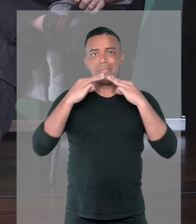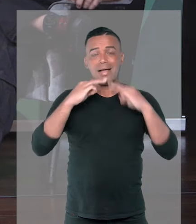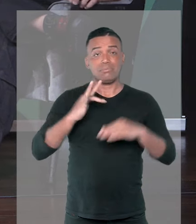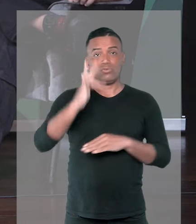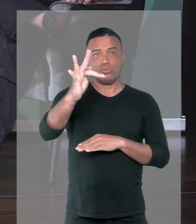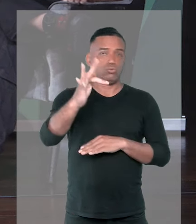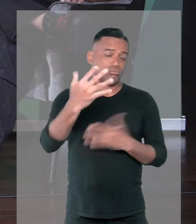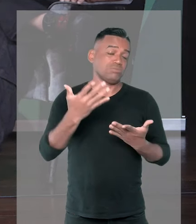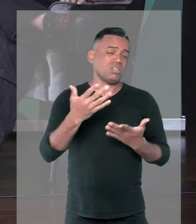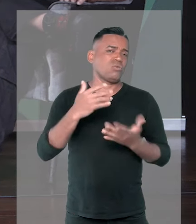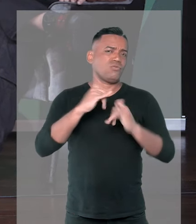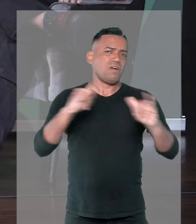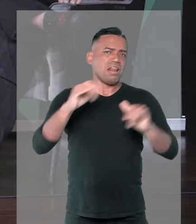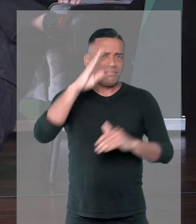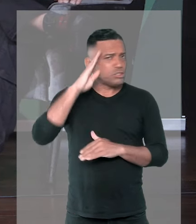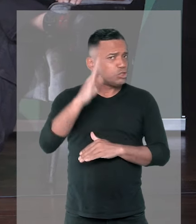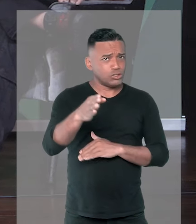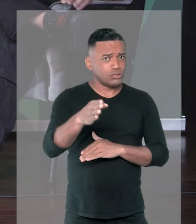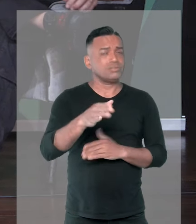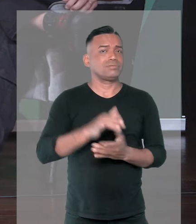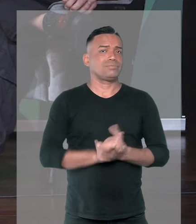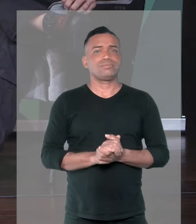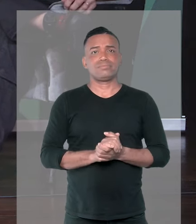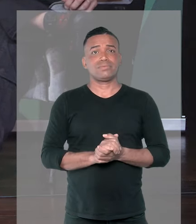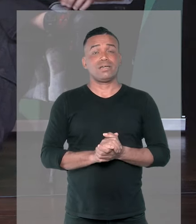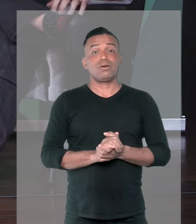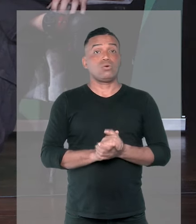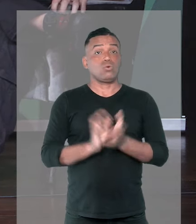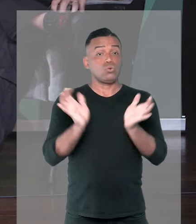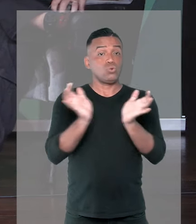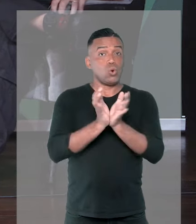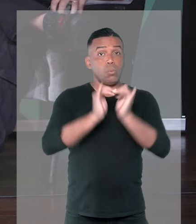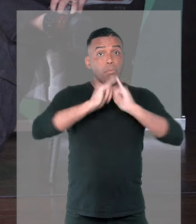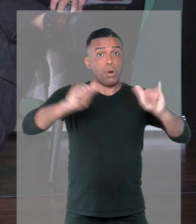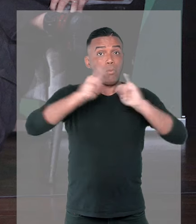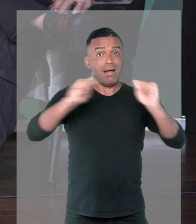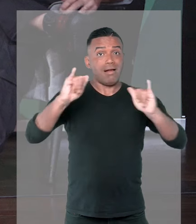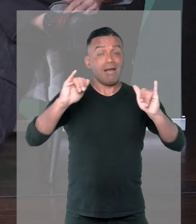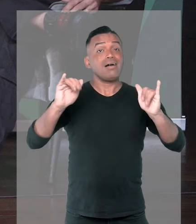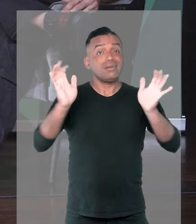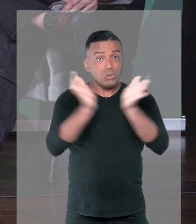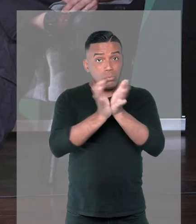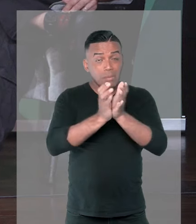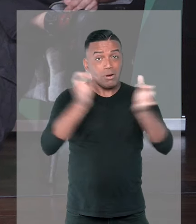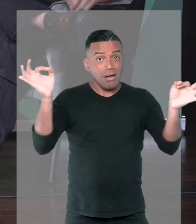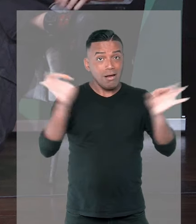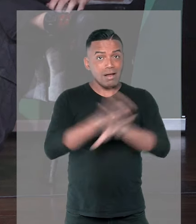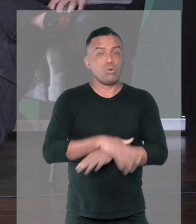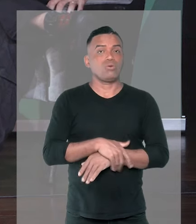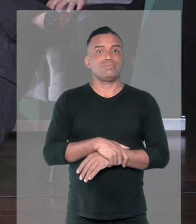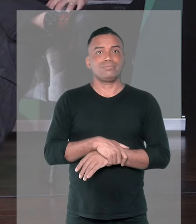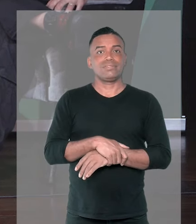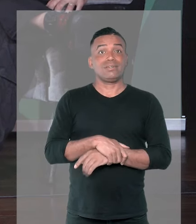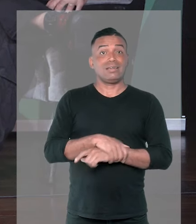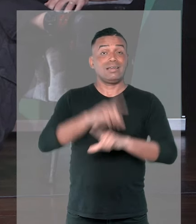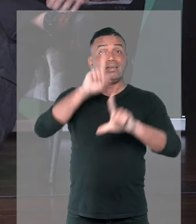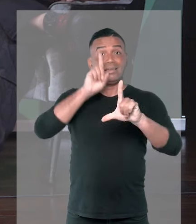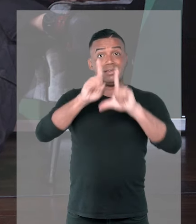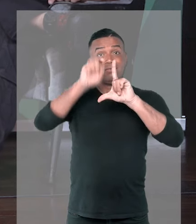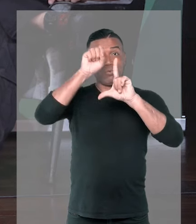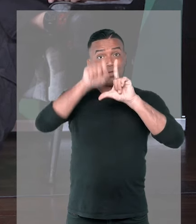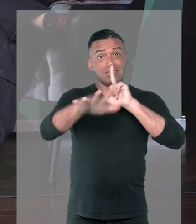direto assim ele dizia coisas do tipo as agências de propaganda acabaram tipo os influenciadores digitais estão